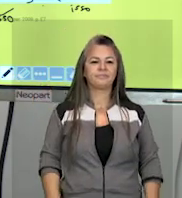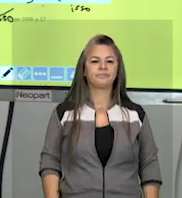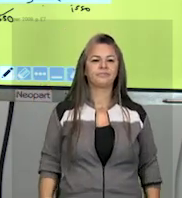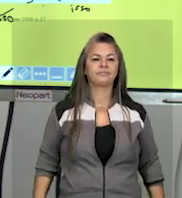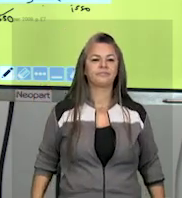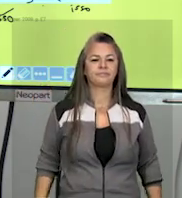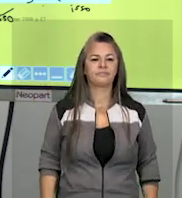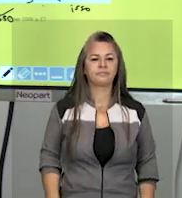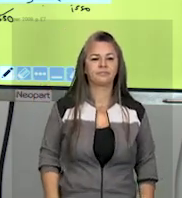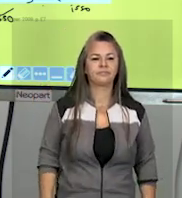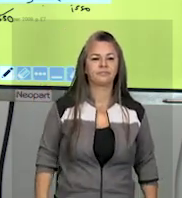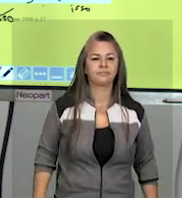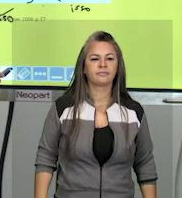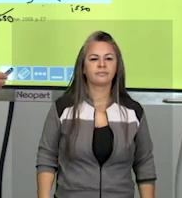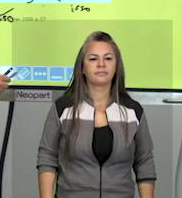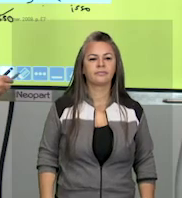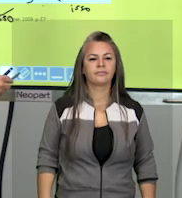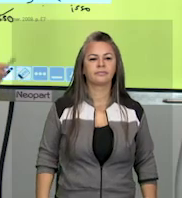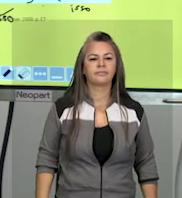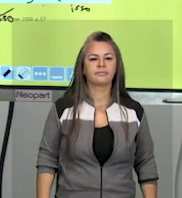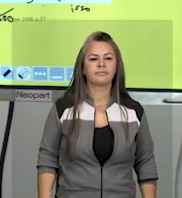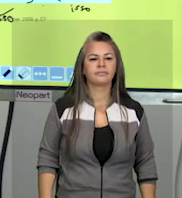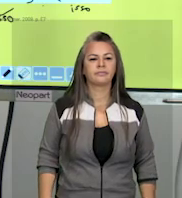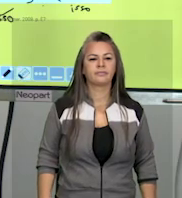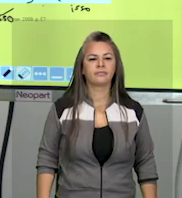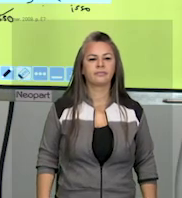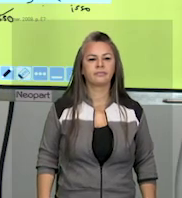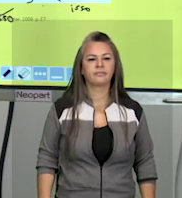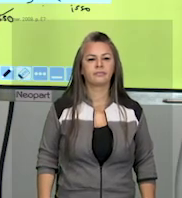Vamos fazer agora um exercício. Só um pouquinho, por favor.